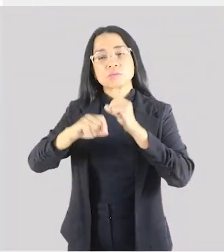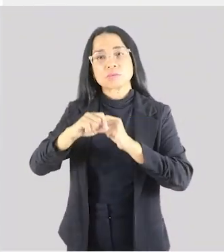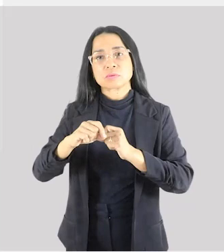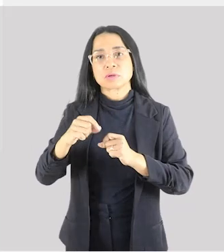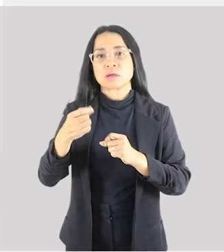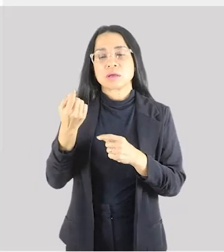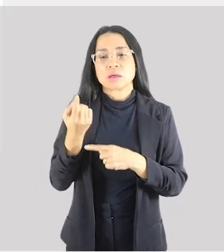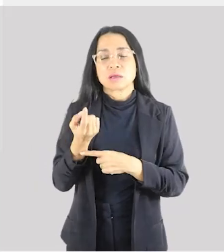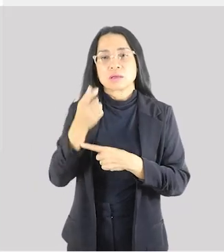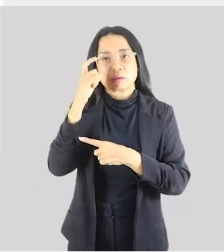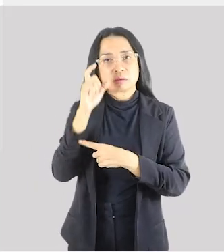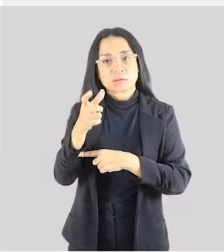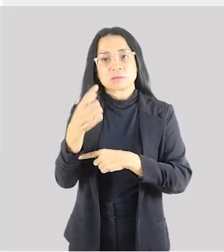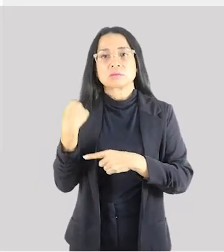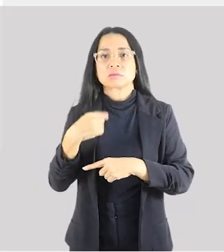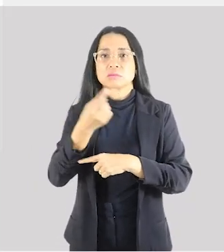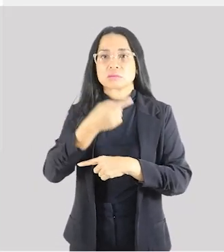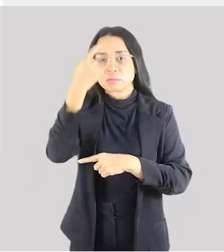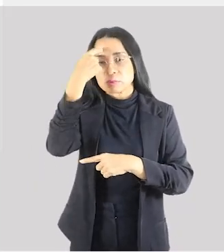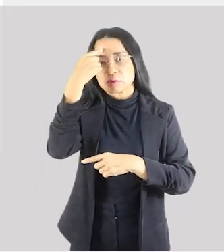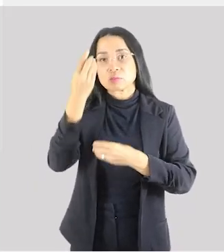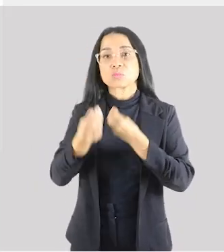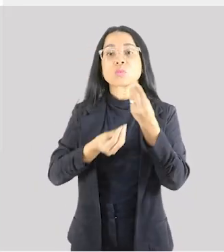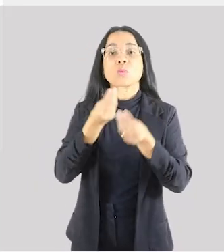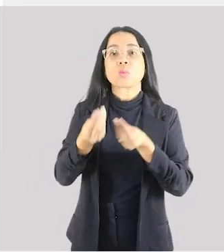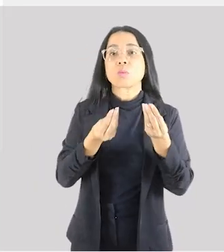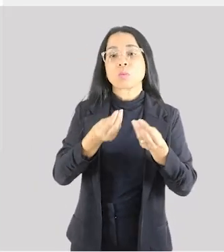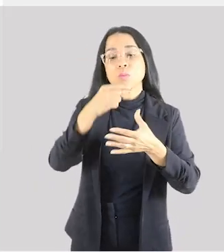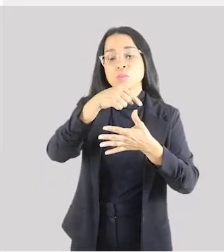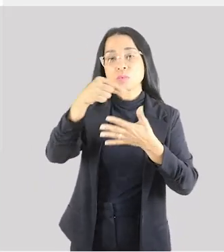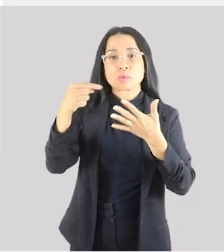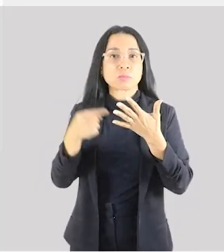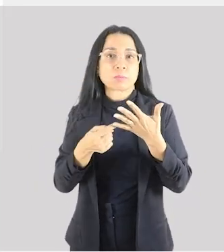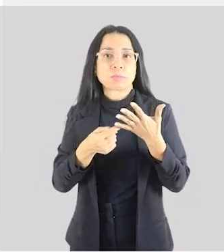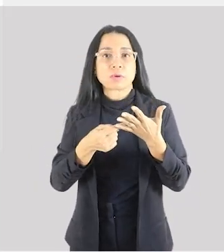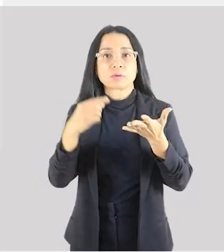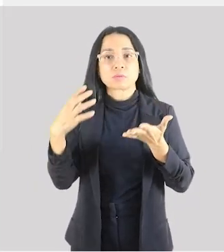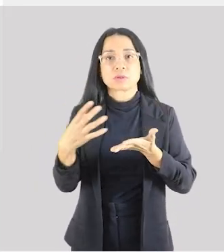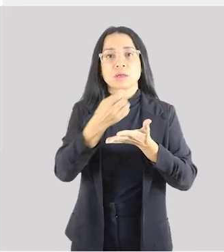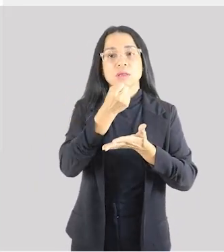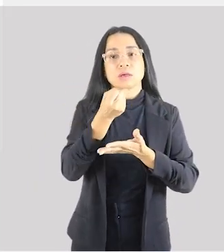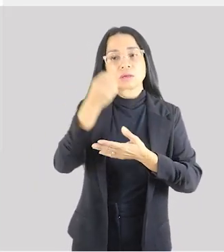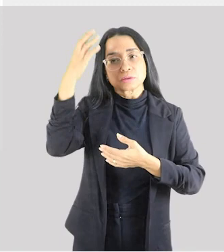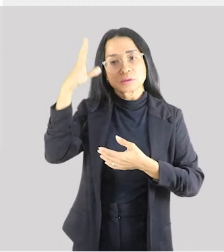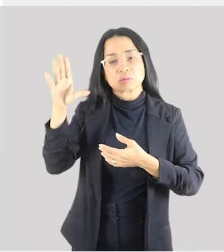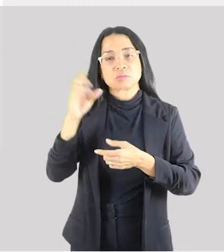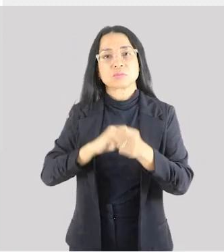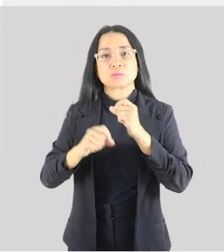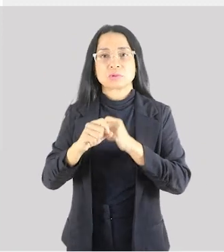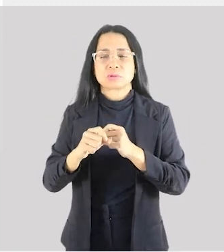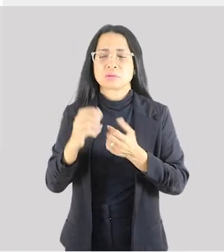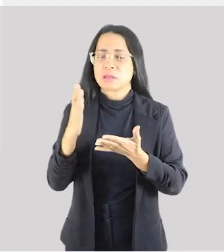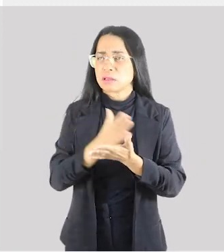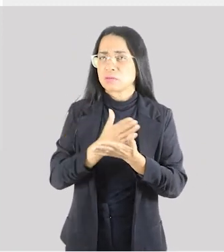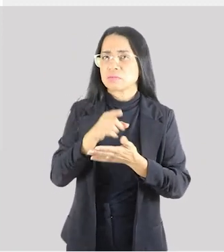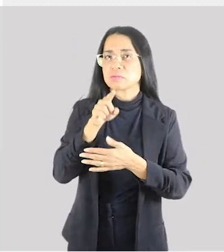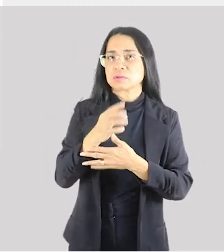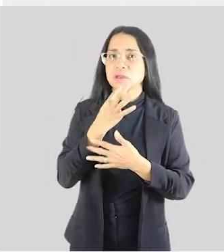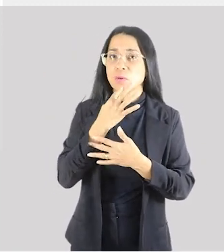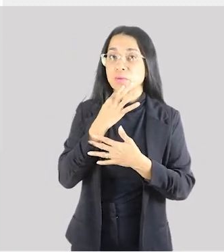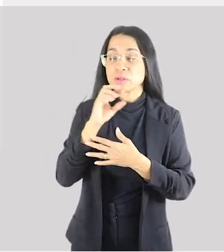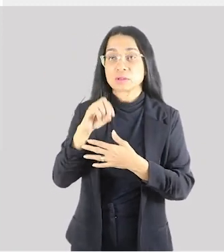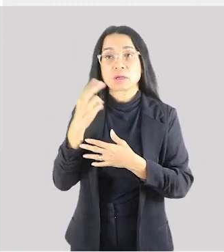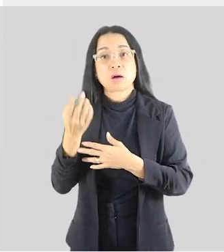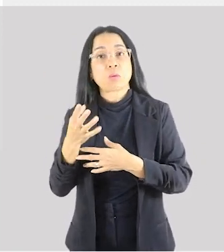alguns aspectos desse resgate da cultura. Talvez você conheça ou você já tenha ouvido falar aí, na sua prova ou em